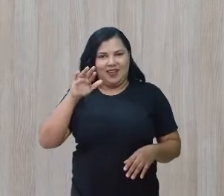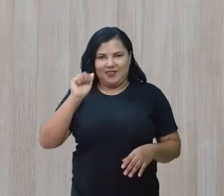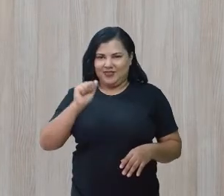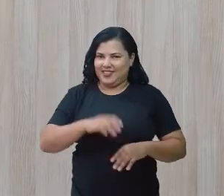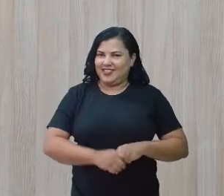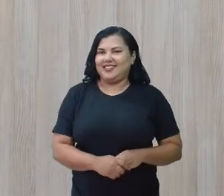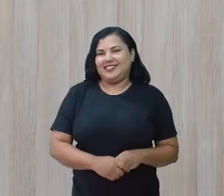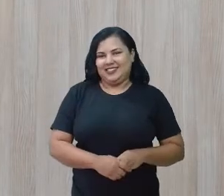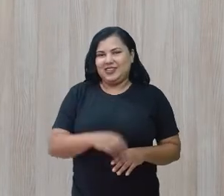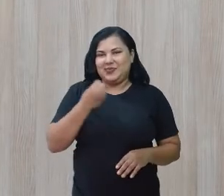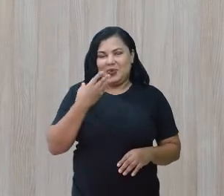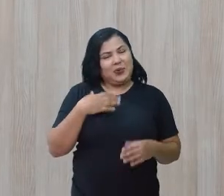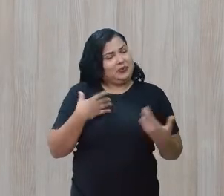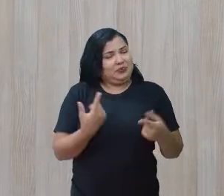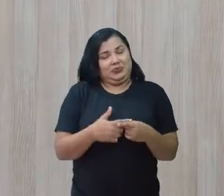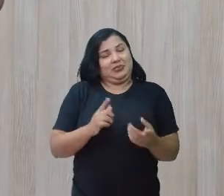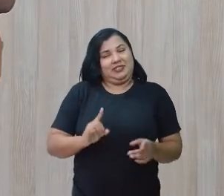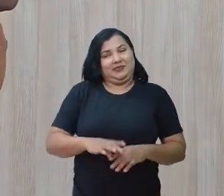tão na moda, né? Por que não?